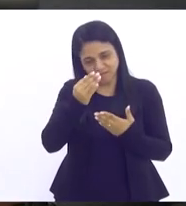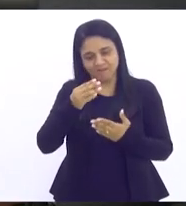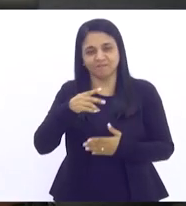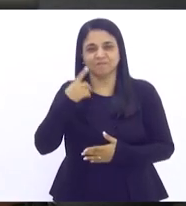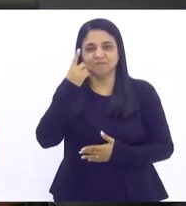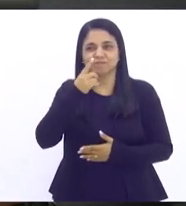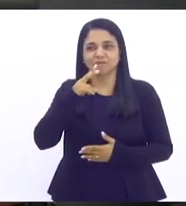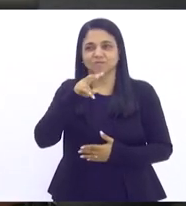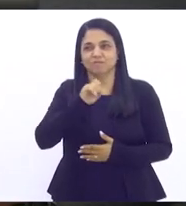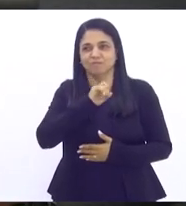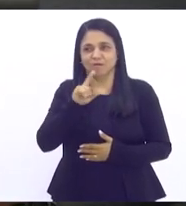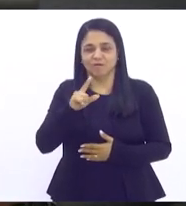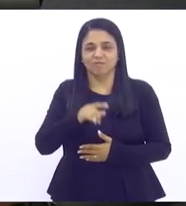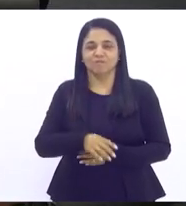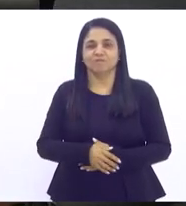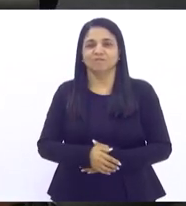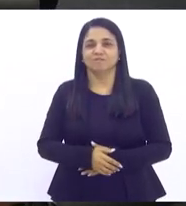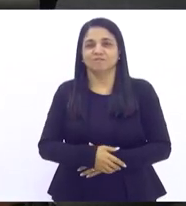Asa.